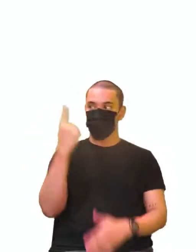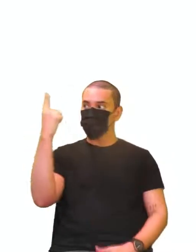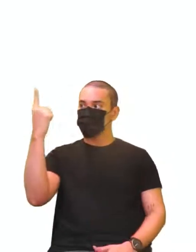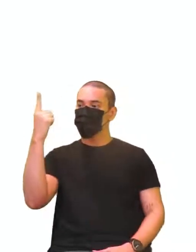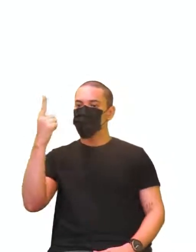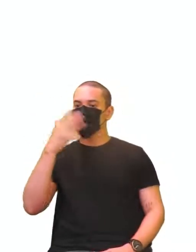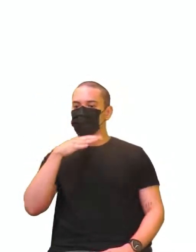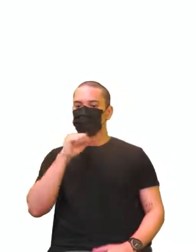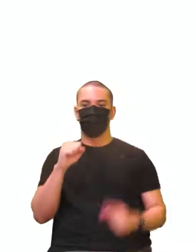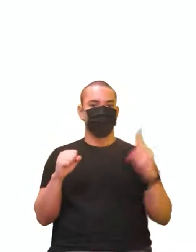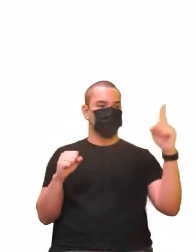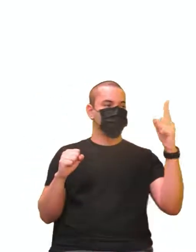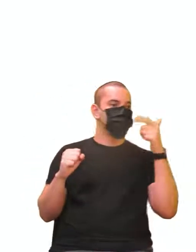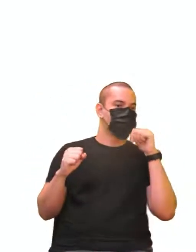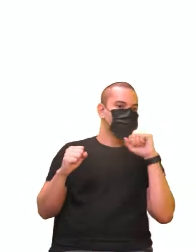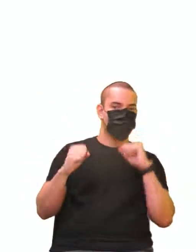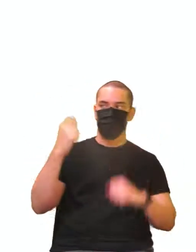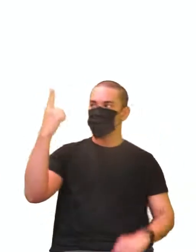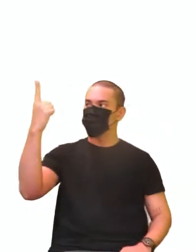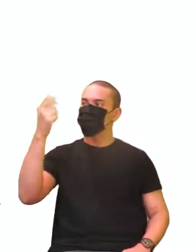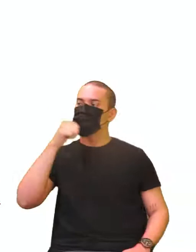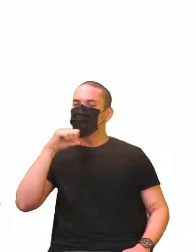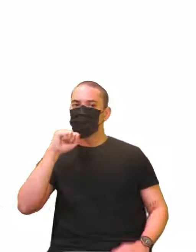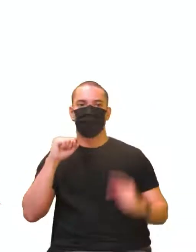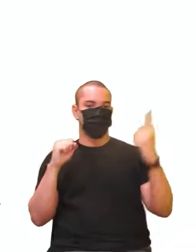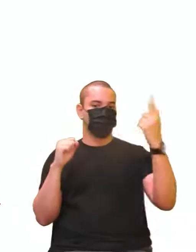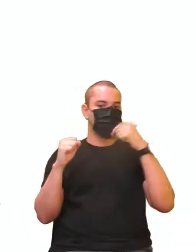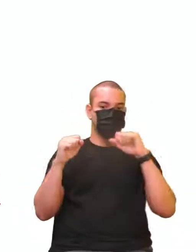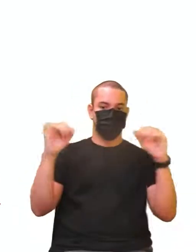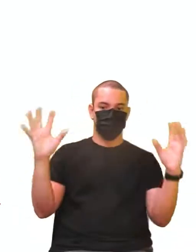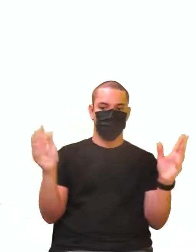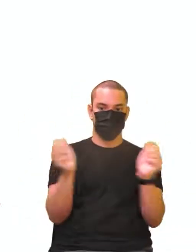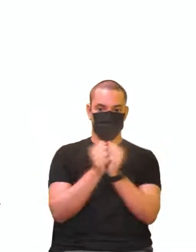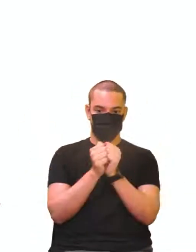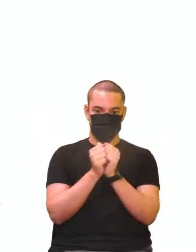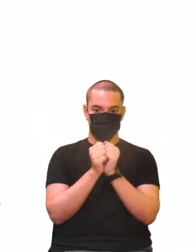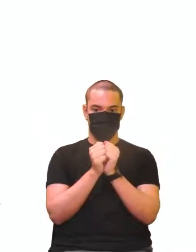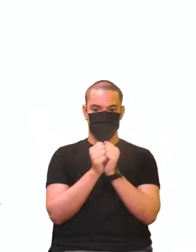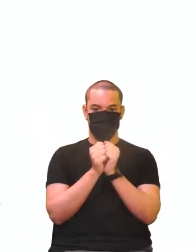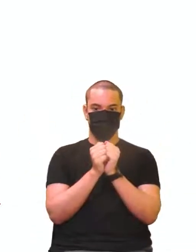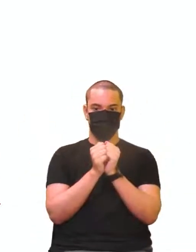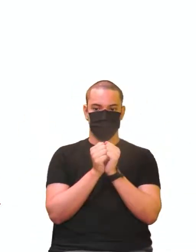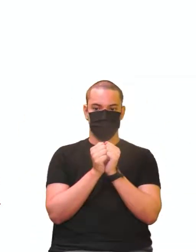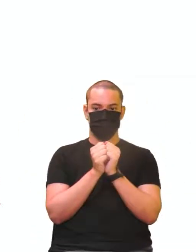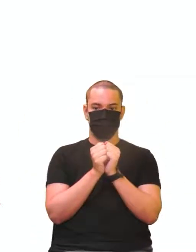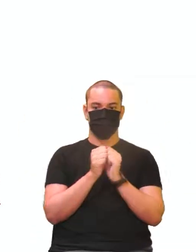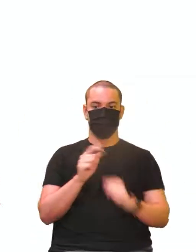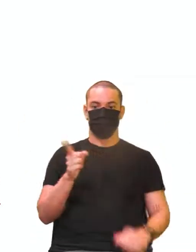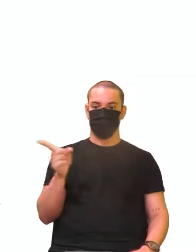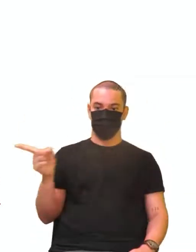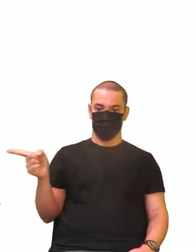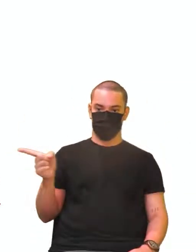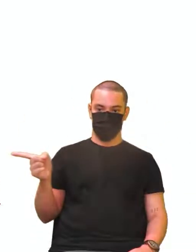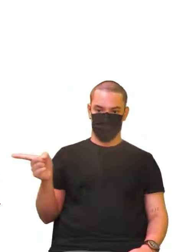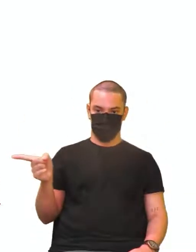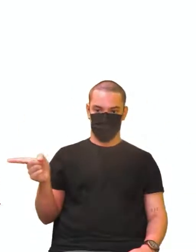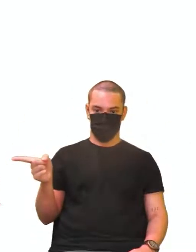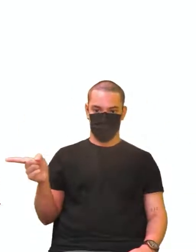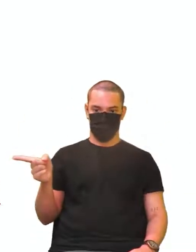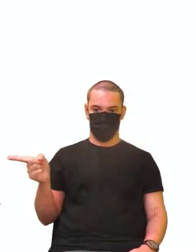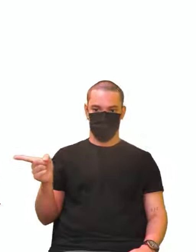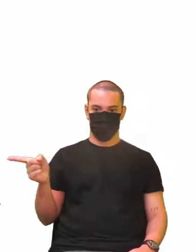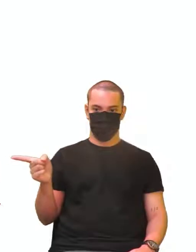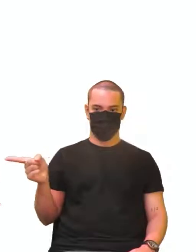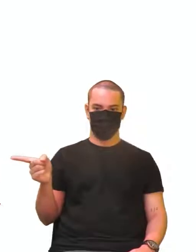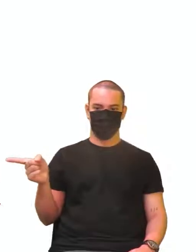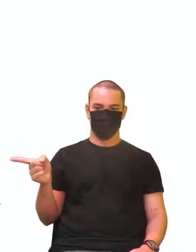da mãe. Um do pai e um da mãe. XX. Pronto. Cadê outra menina? Apareceu o X primeiro e a menina não apareceu. Ok, eu Aê! fiz